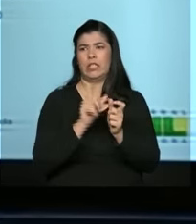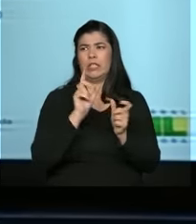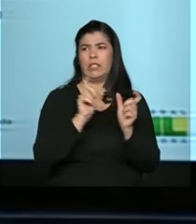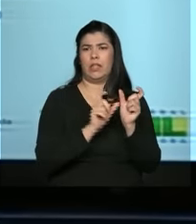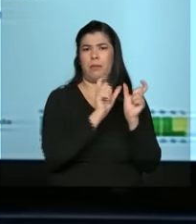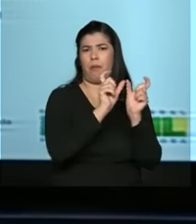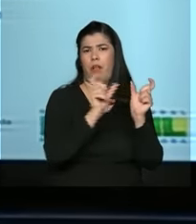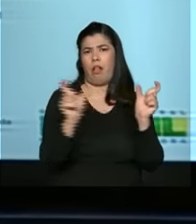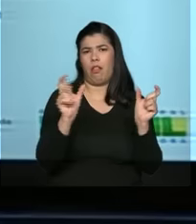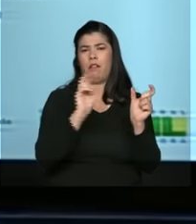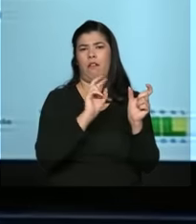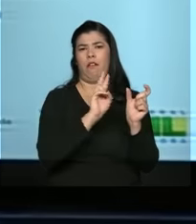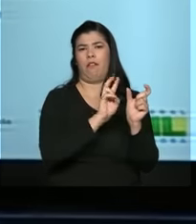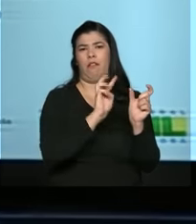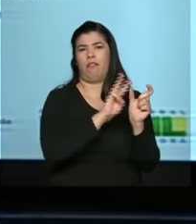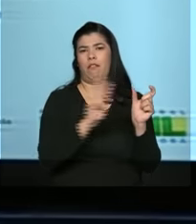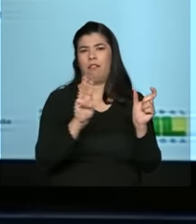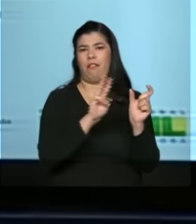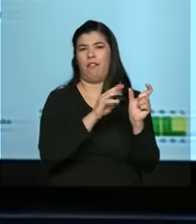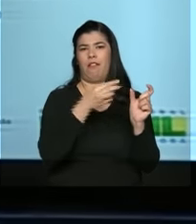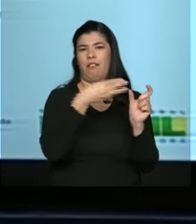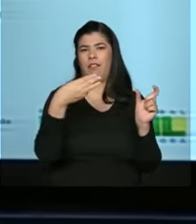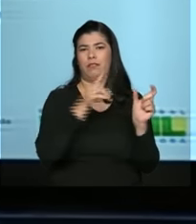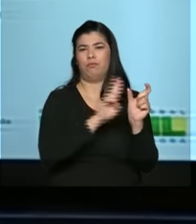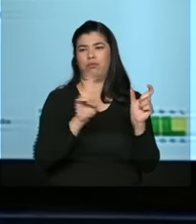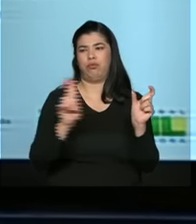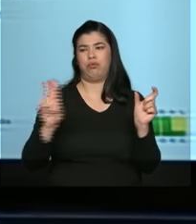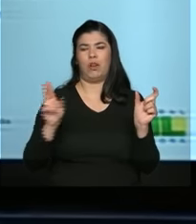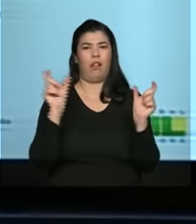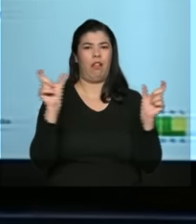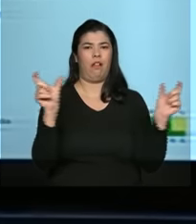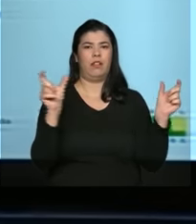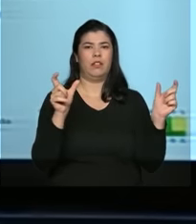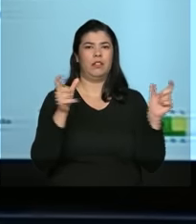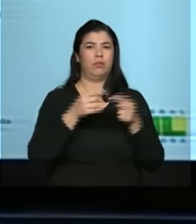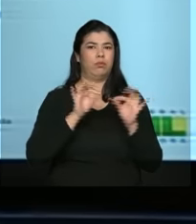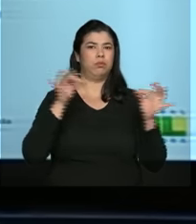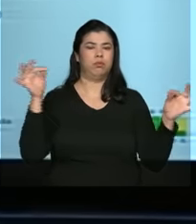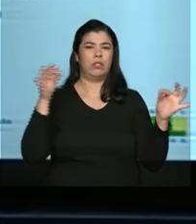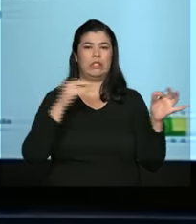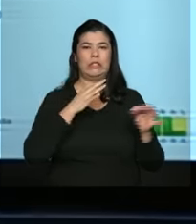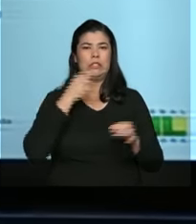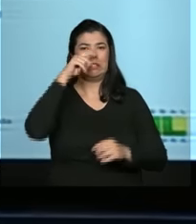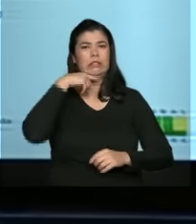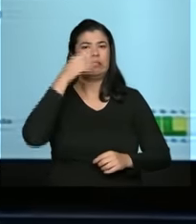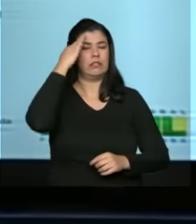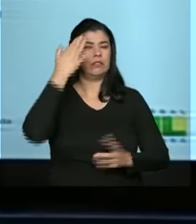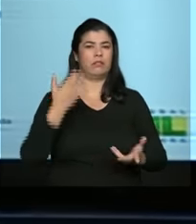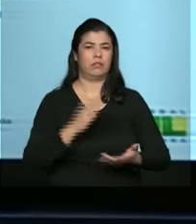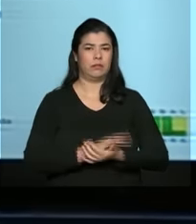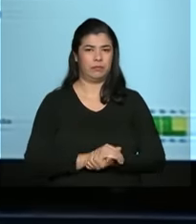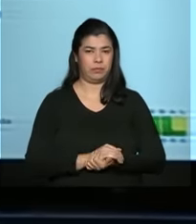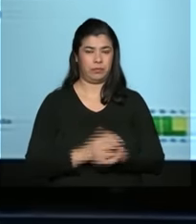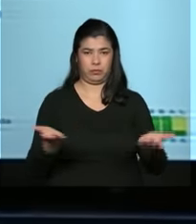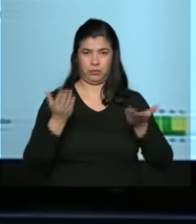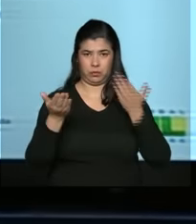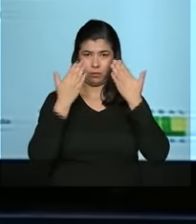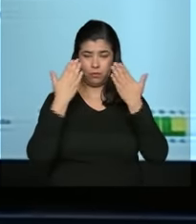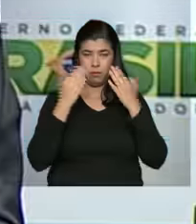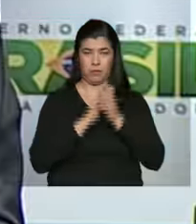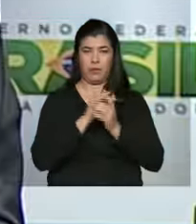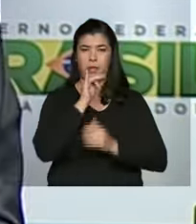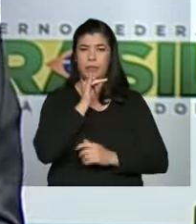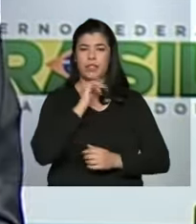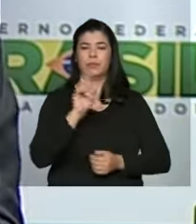triplicadas quadriplicada ou seja não há uma padronização só para usar uma analogia hoje quando a gente fala de